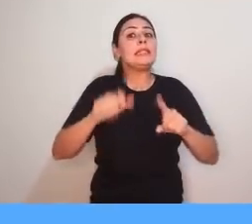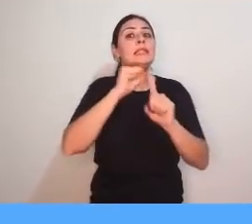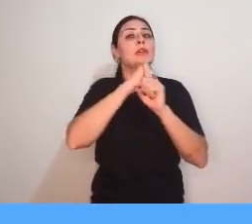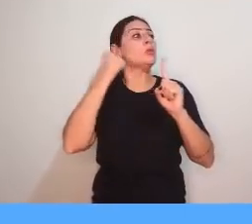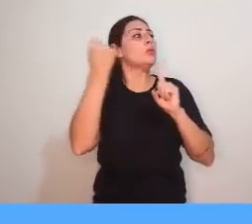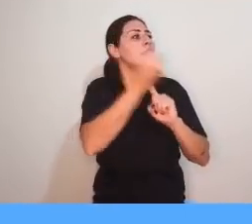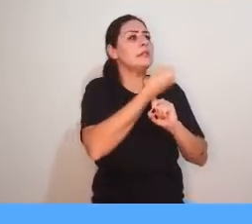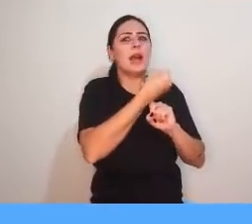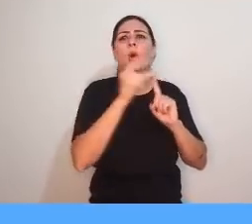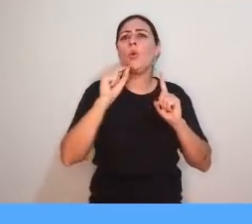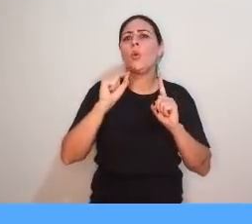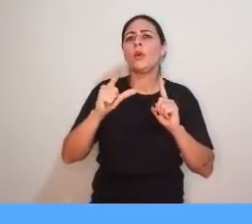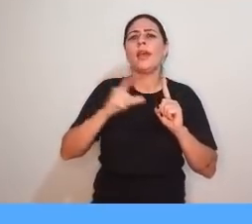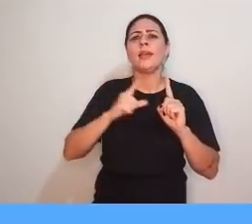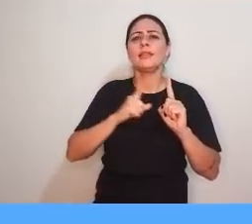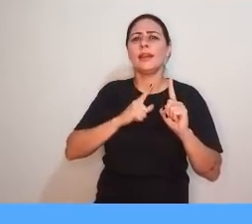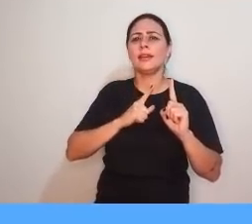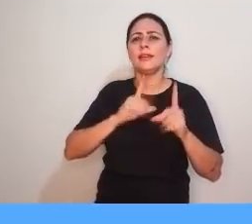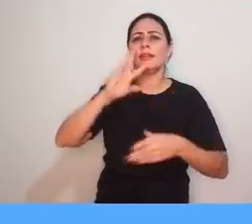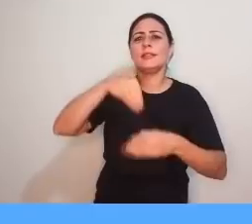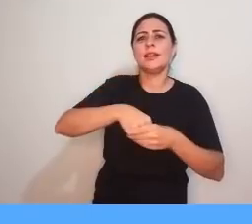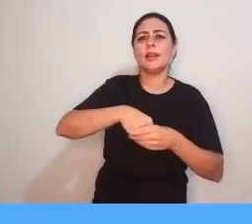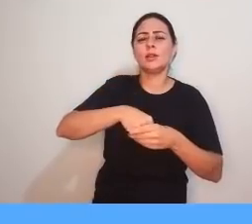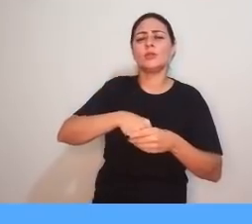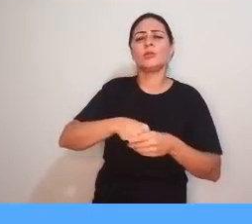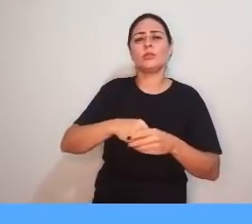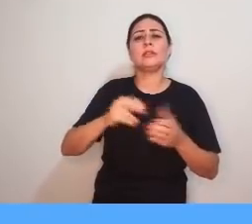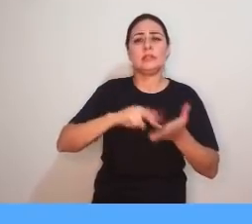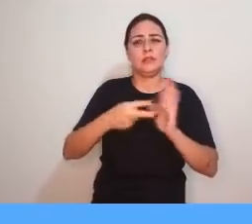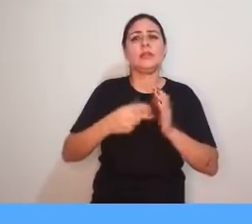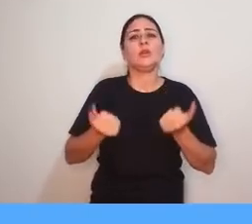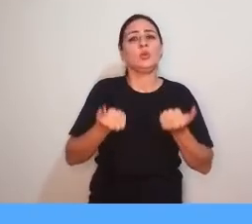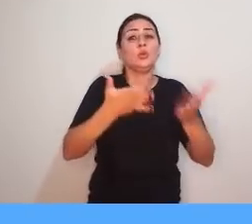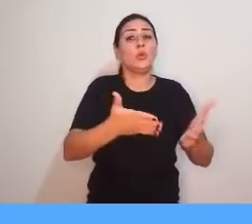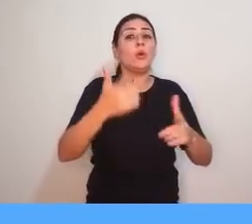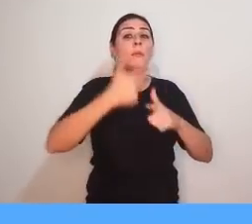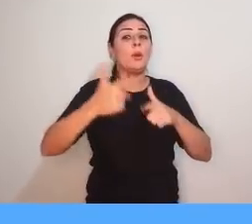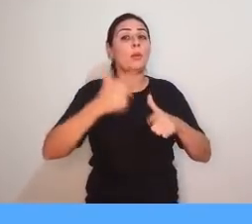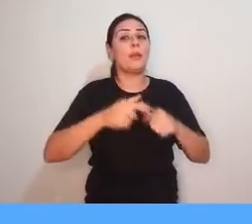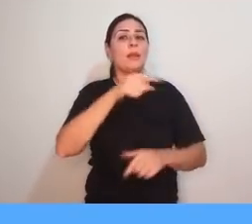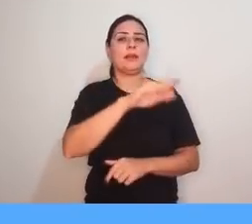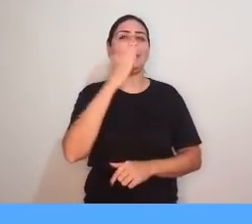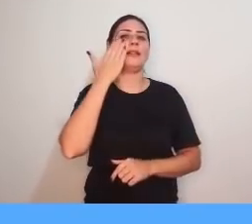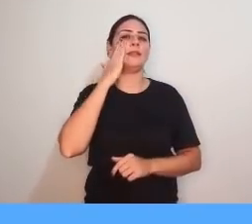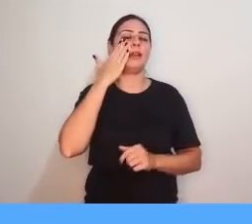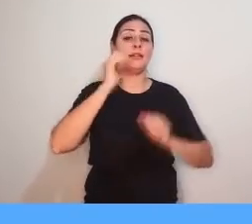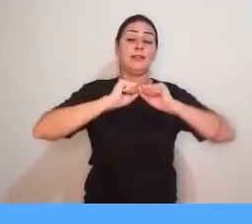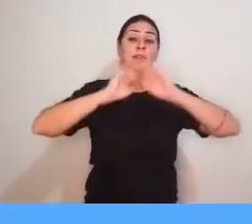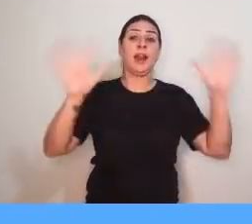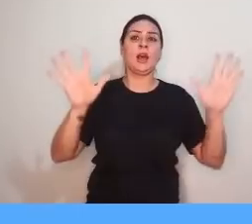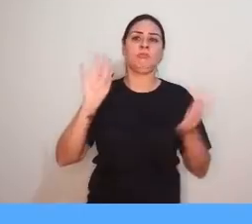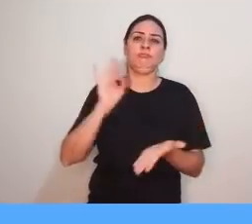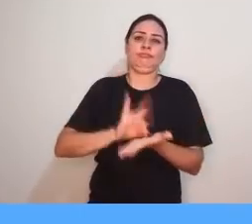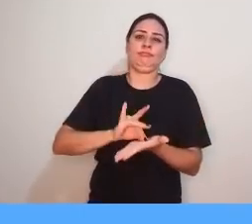ele está observando? Ou seja, eu estou problematizando, estou trazendo o aluno agora para entender essa realidade. E aí, quando eu vou agora em direção